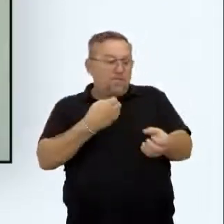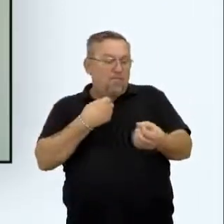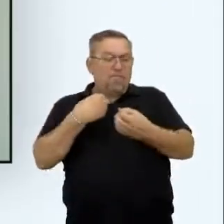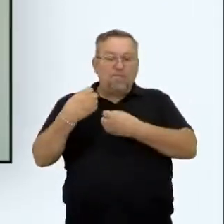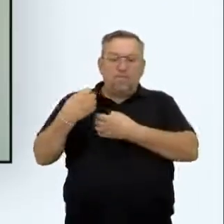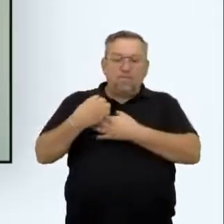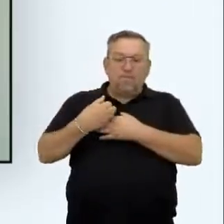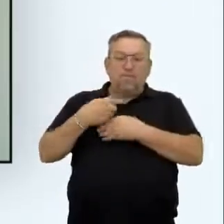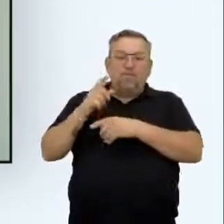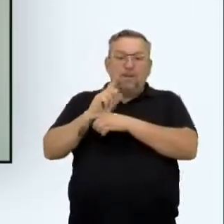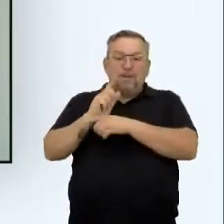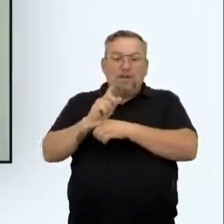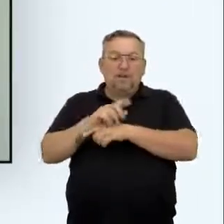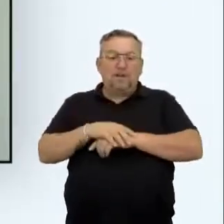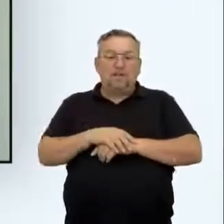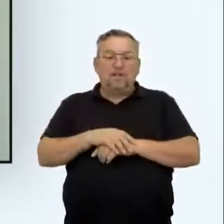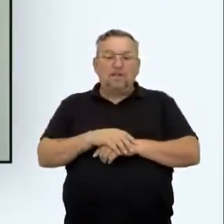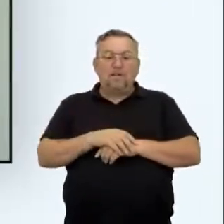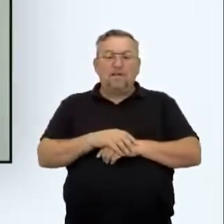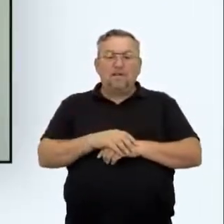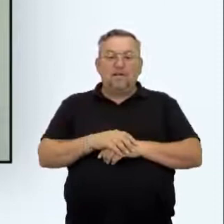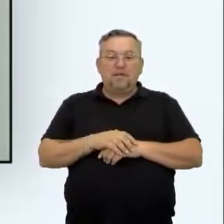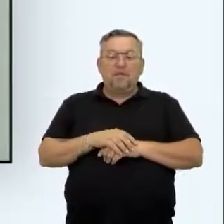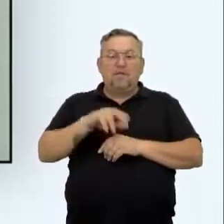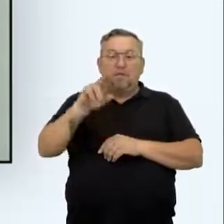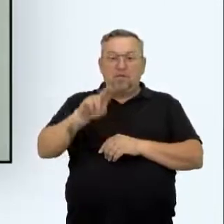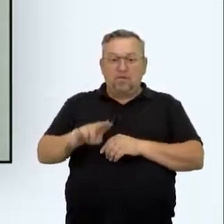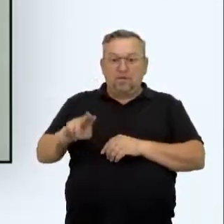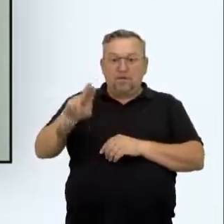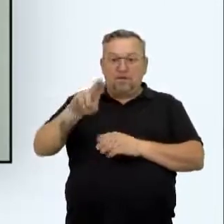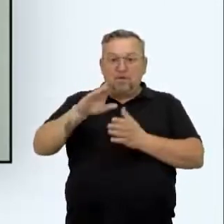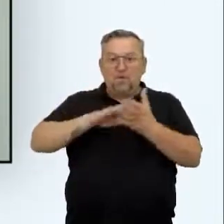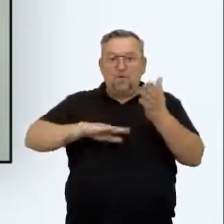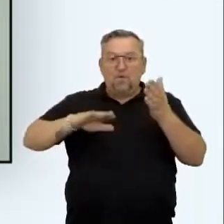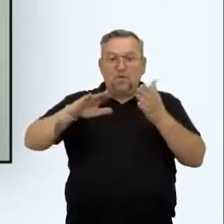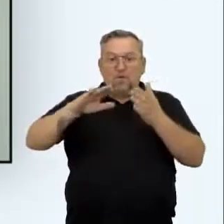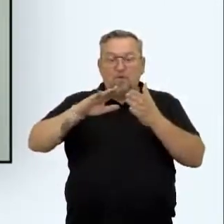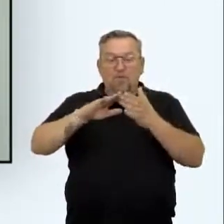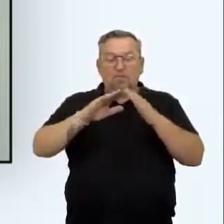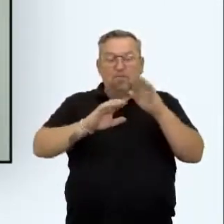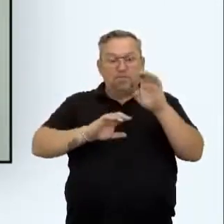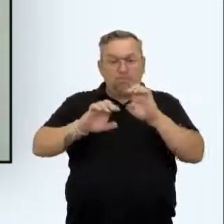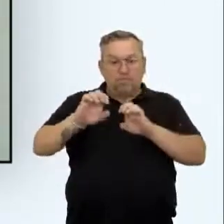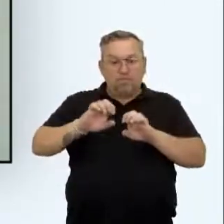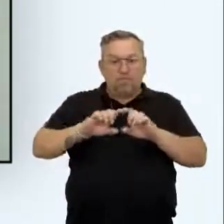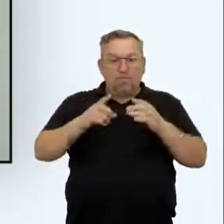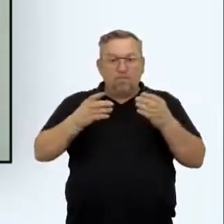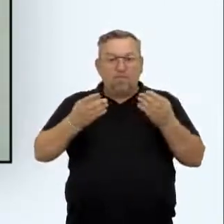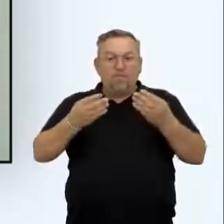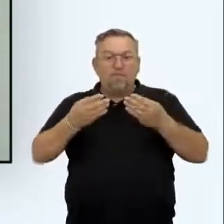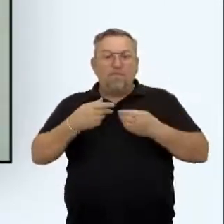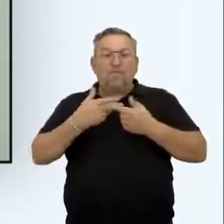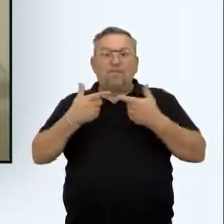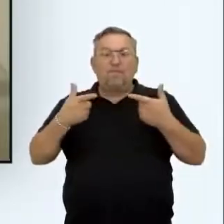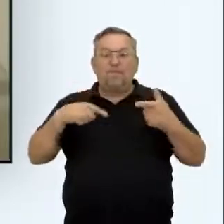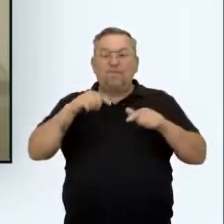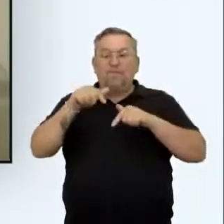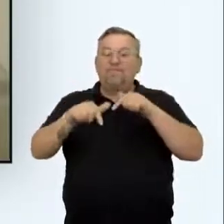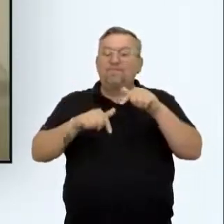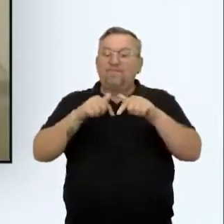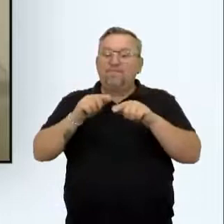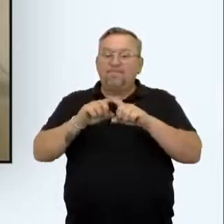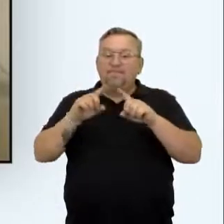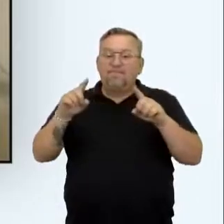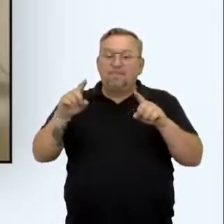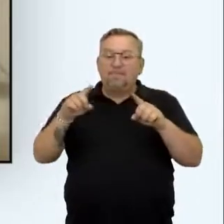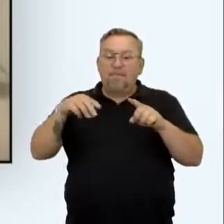de gerência, enfim, utilizando toda essa infraestrutura para te dar algum tipo de serviço.